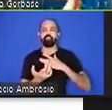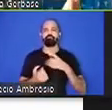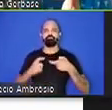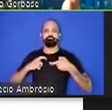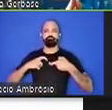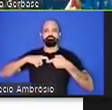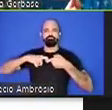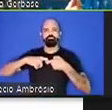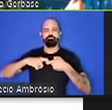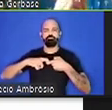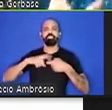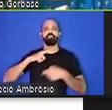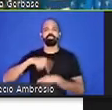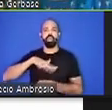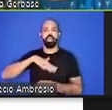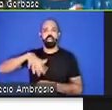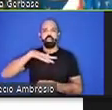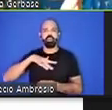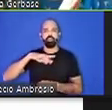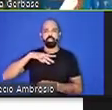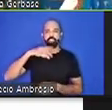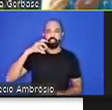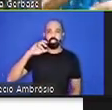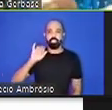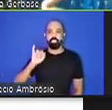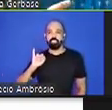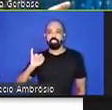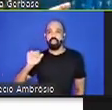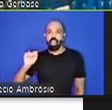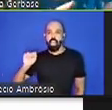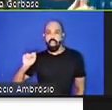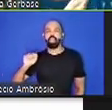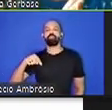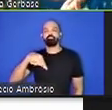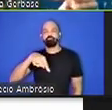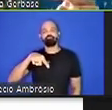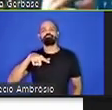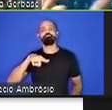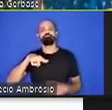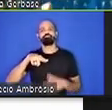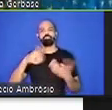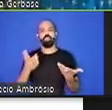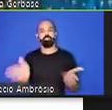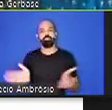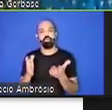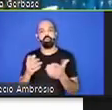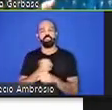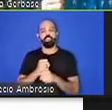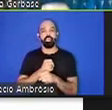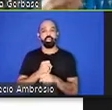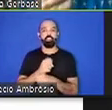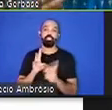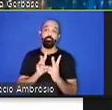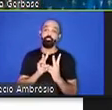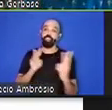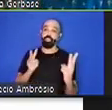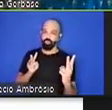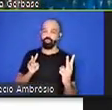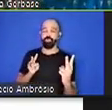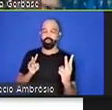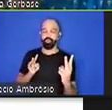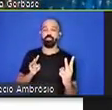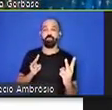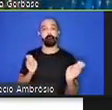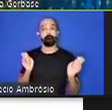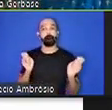tour na área de inteligência artificial que o DAD promove esse ano está acontecendo de forma virtual, e assim que for possível